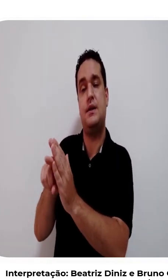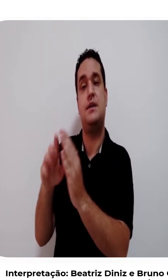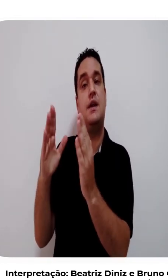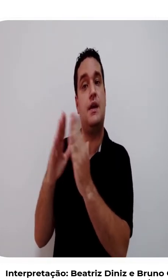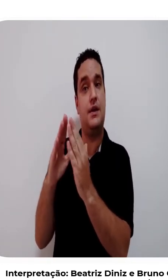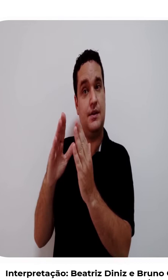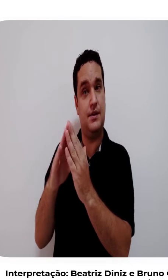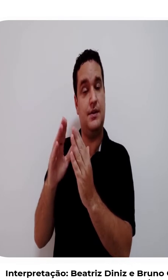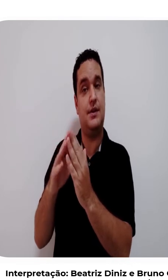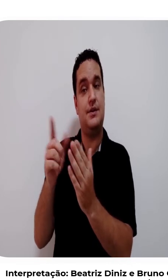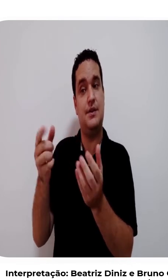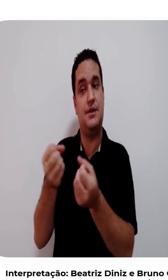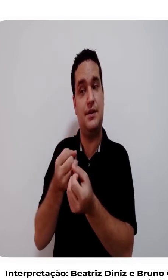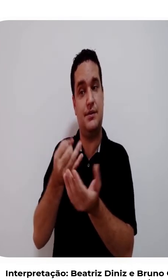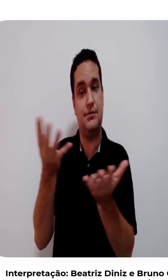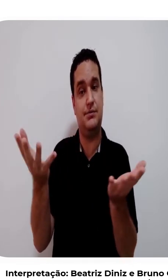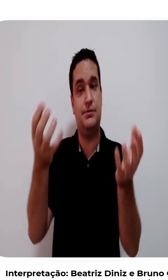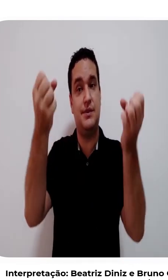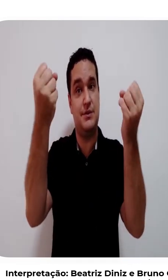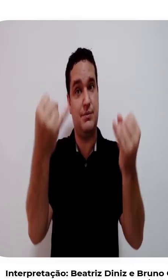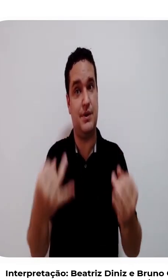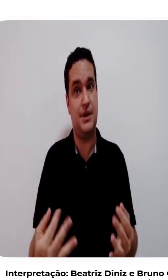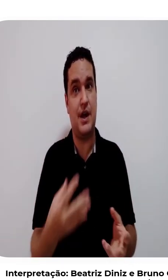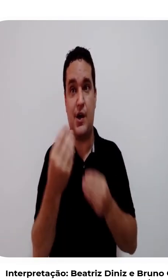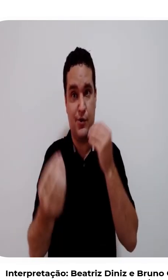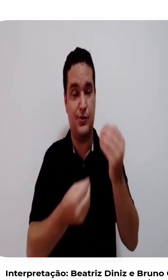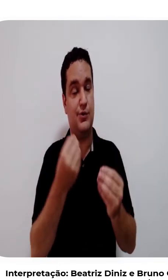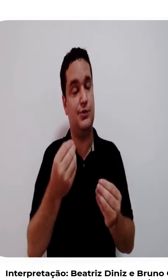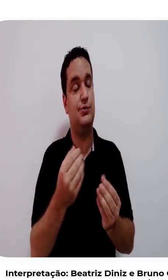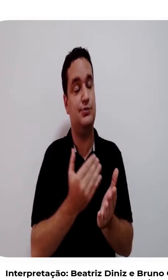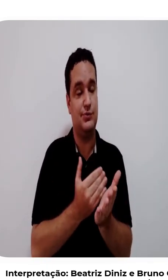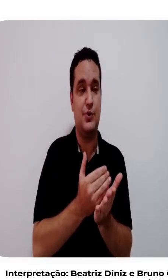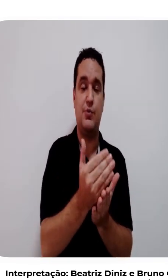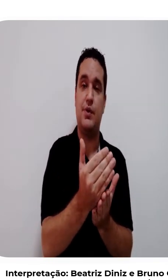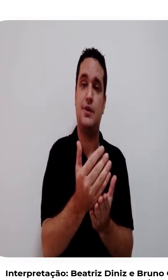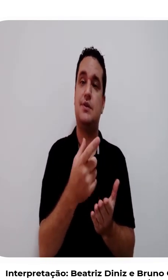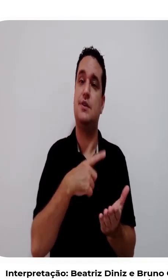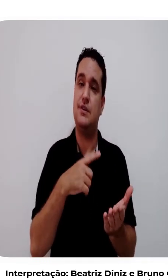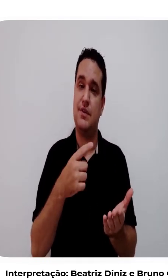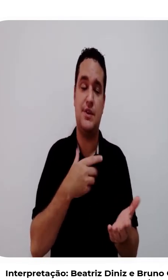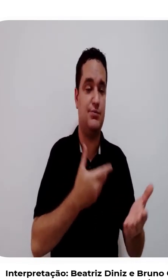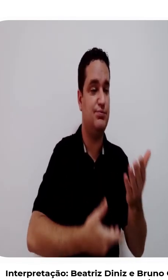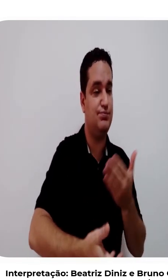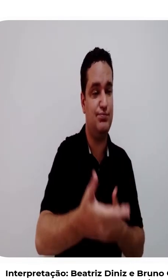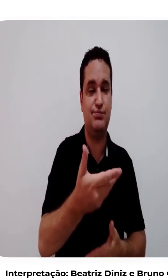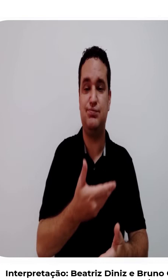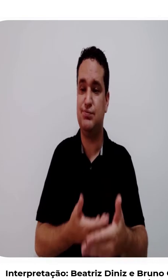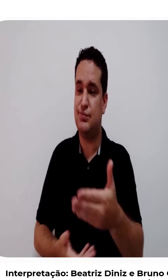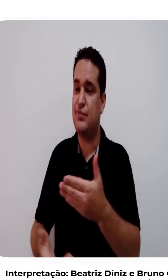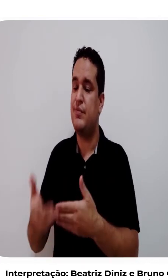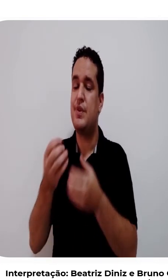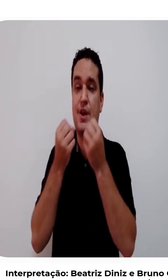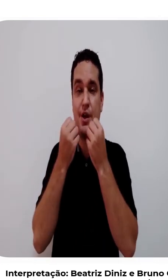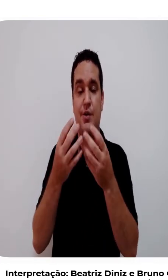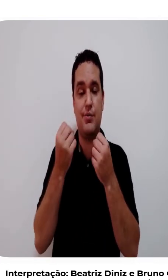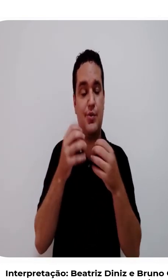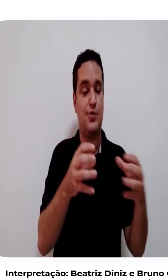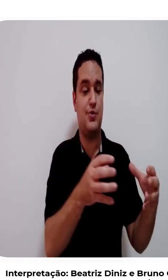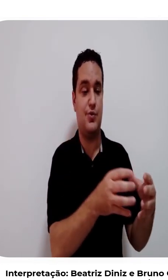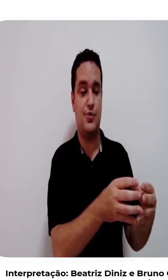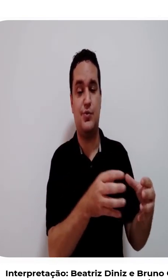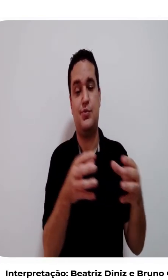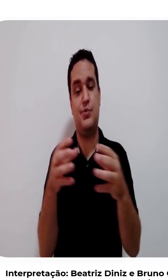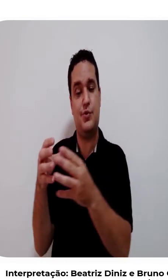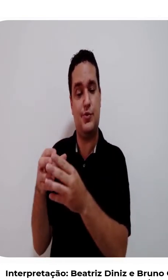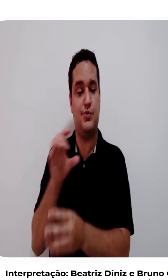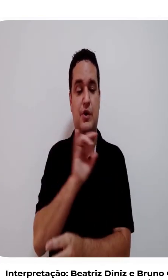né? E as mediações vão acontecendo de acordo com cada proposta e com cada grupo, né? A gente tem um planejamento que